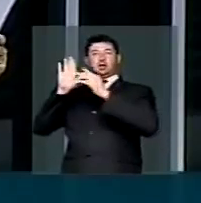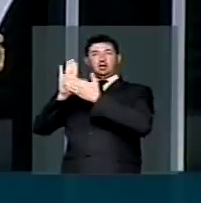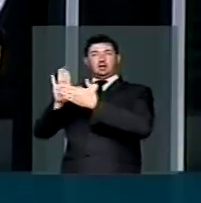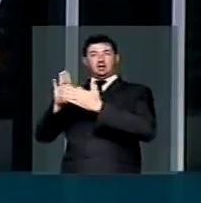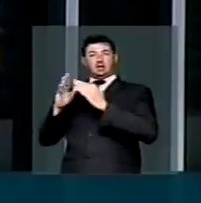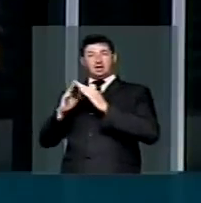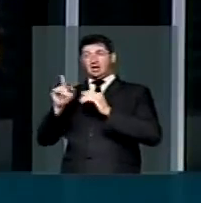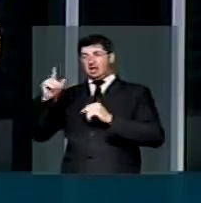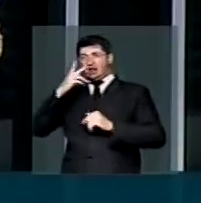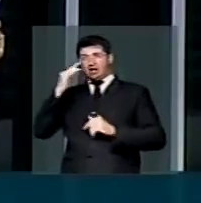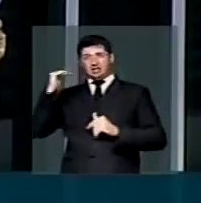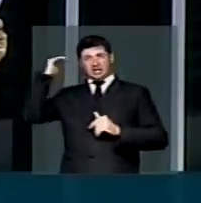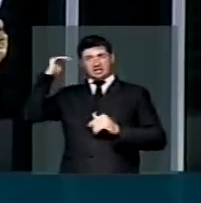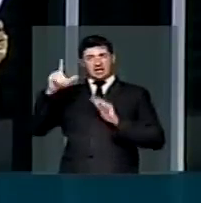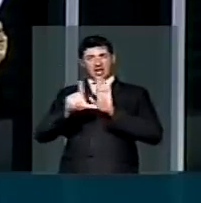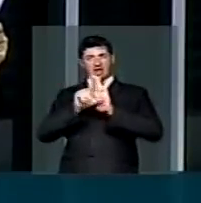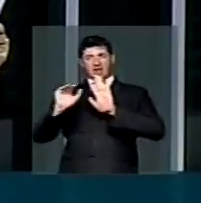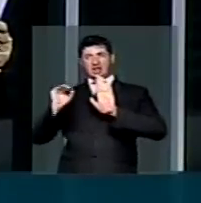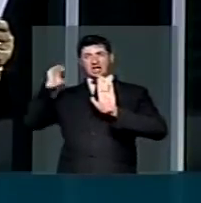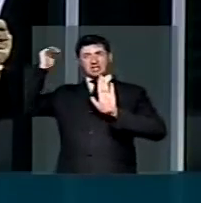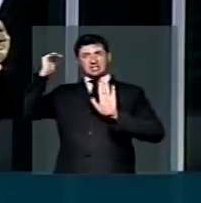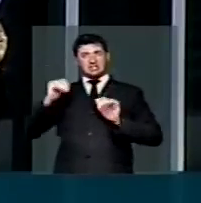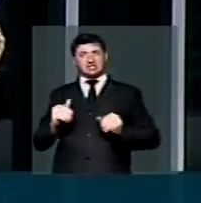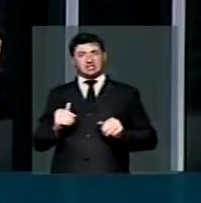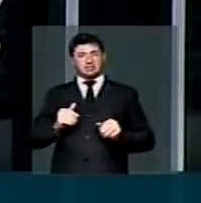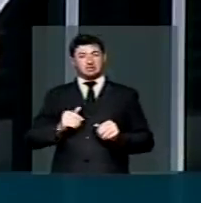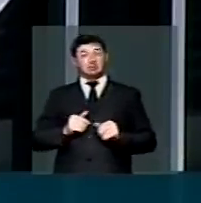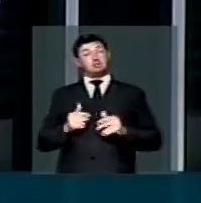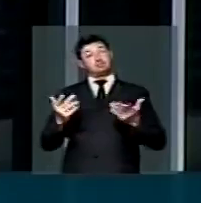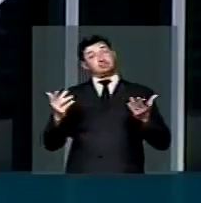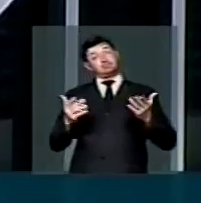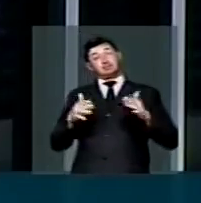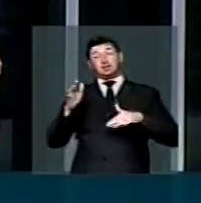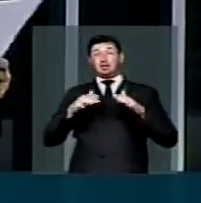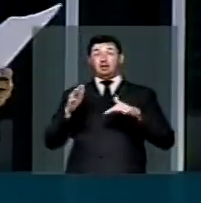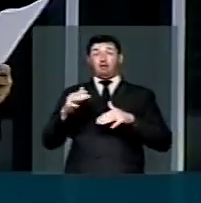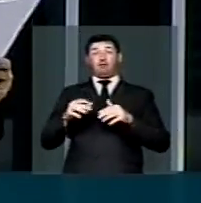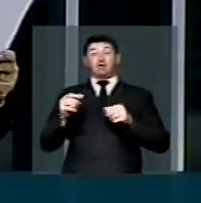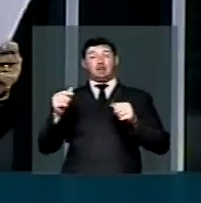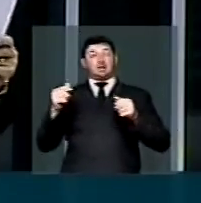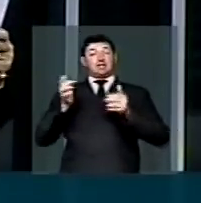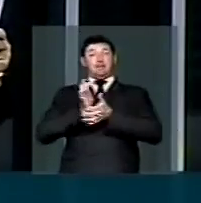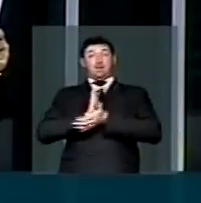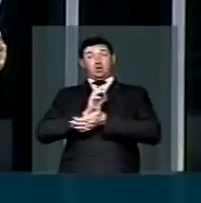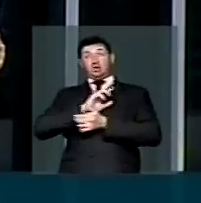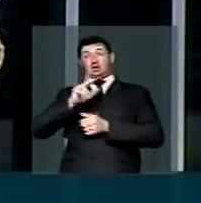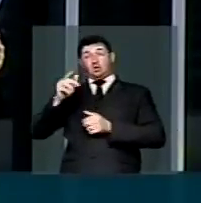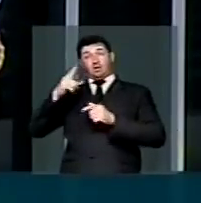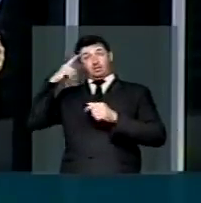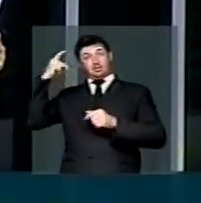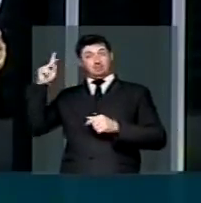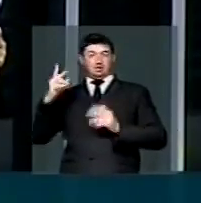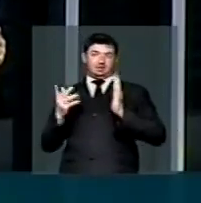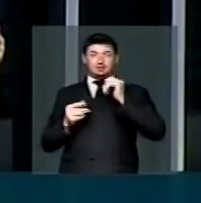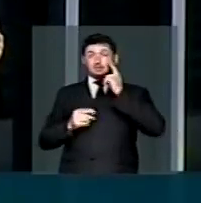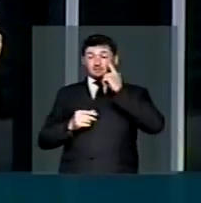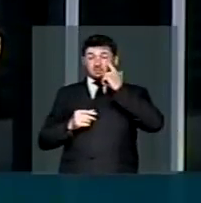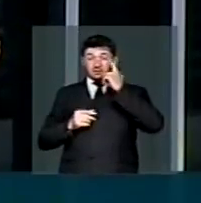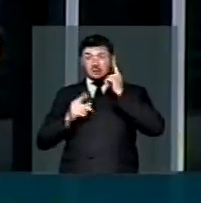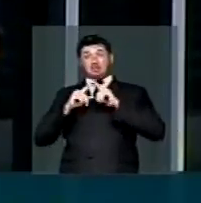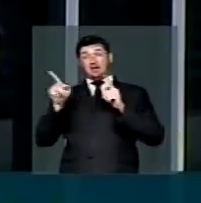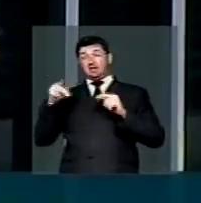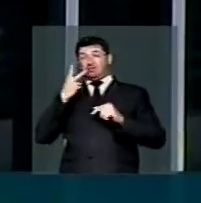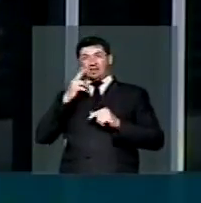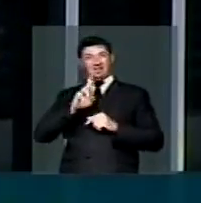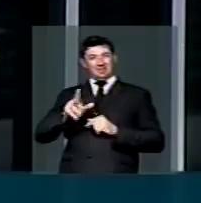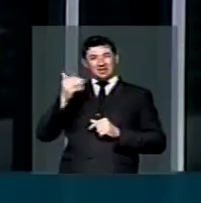ele se acha acima da lei, pois racismo para ele talvez não seja crime. O que ele diz, mesmo sem ser